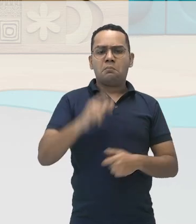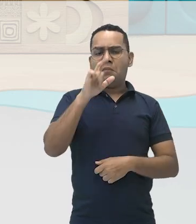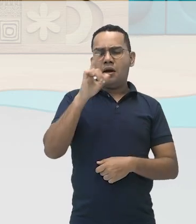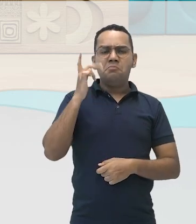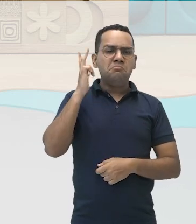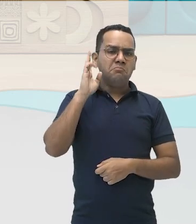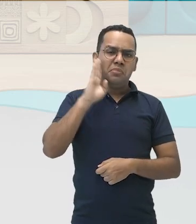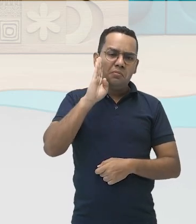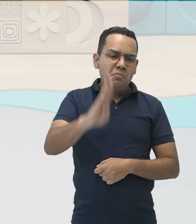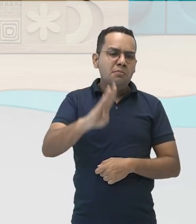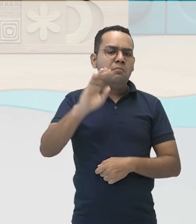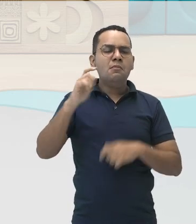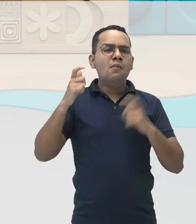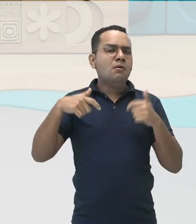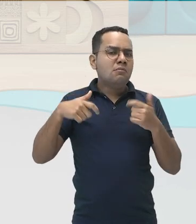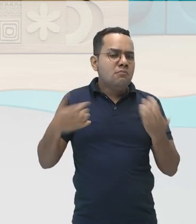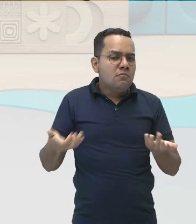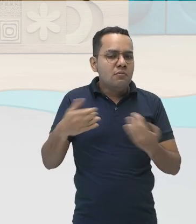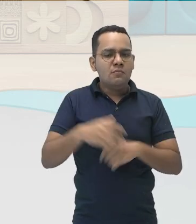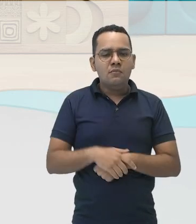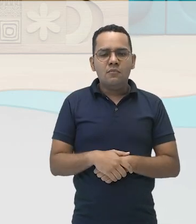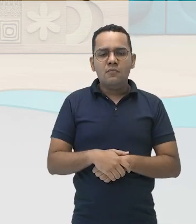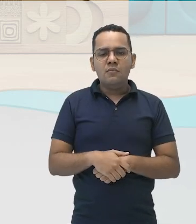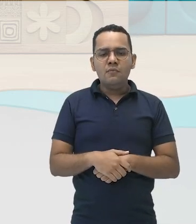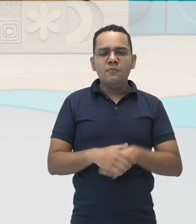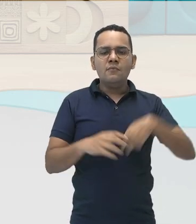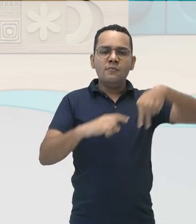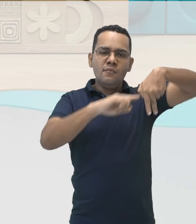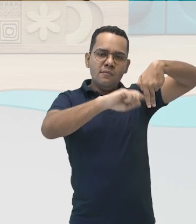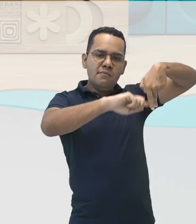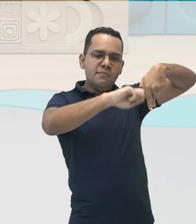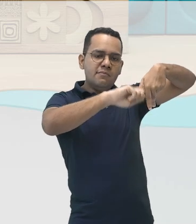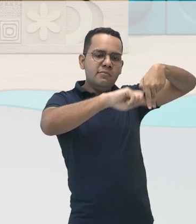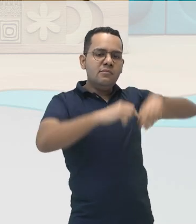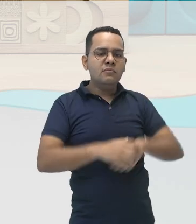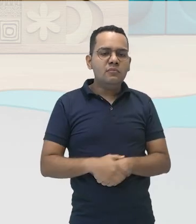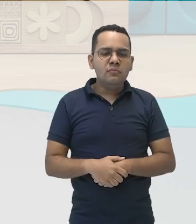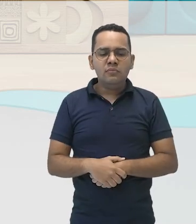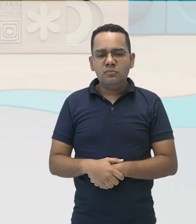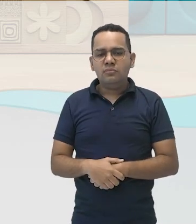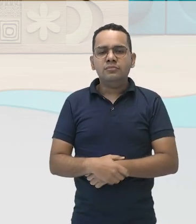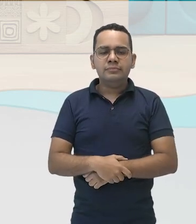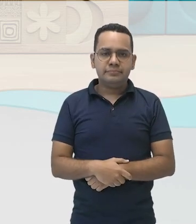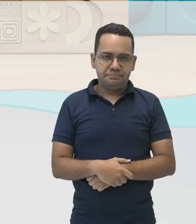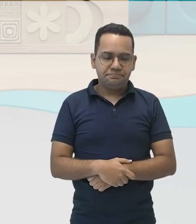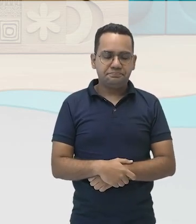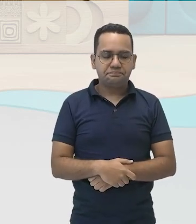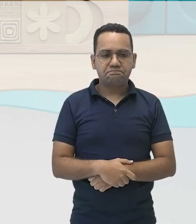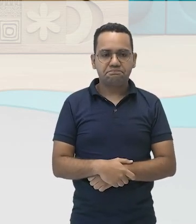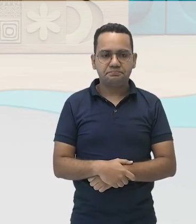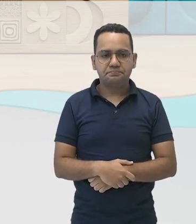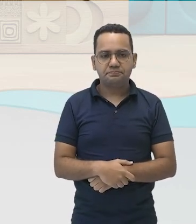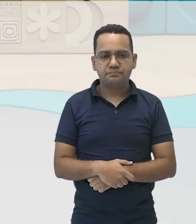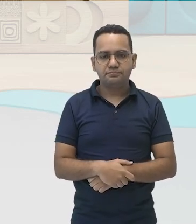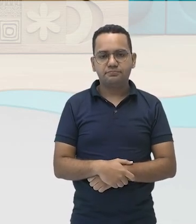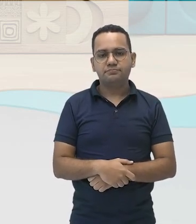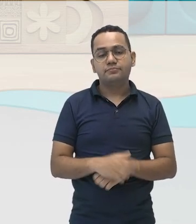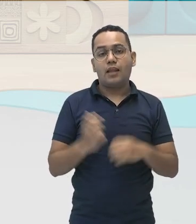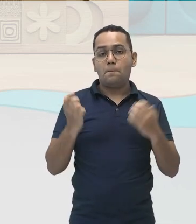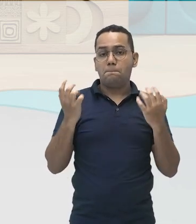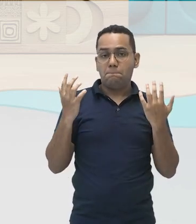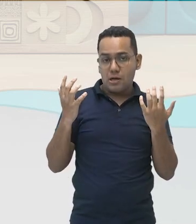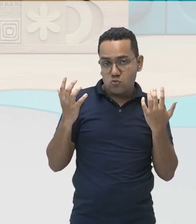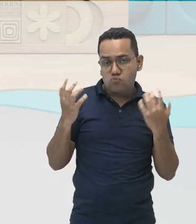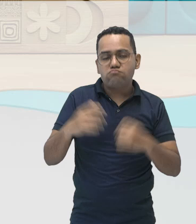comumente acontece, principalmente na região da panturrilha, dos músculos de trás aqui das nossas coxas, das mãos,